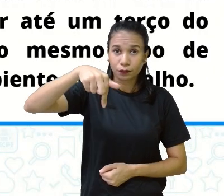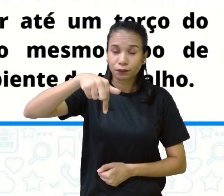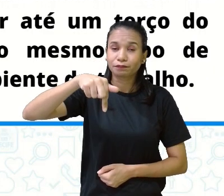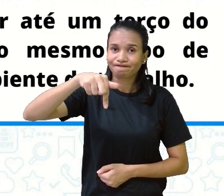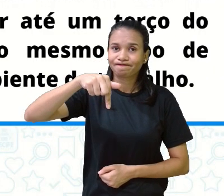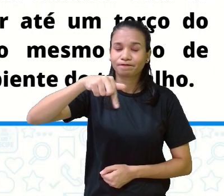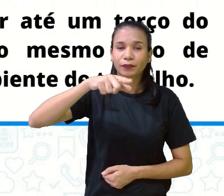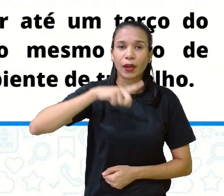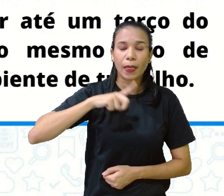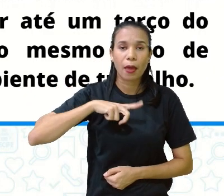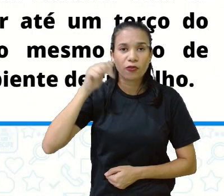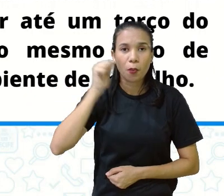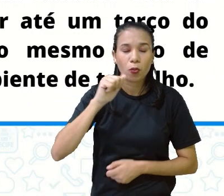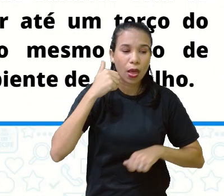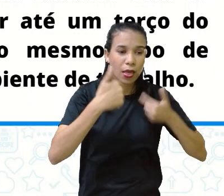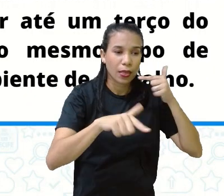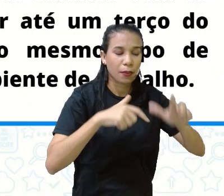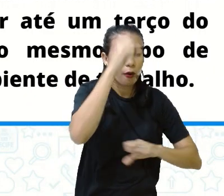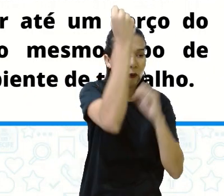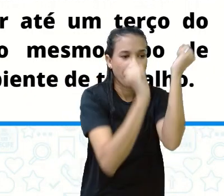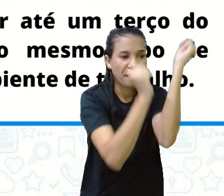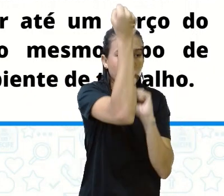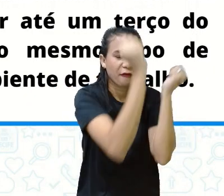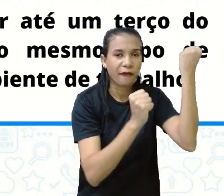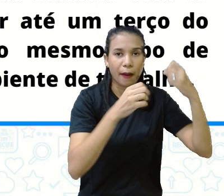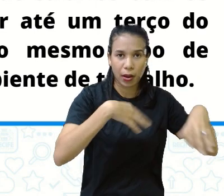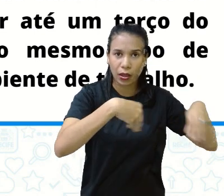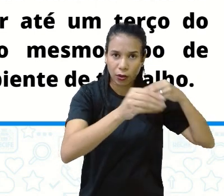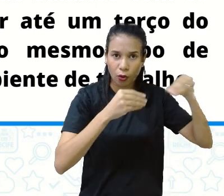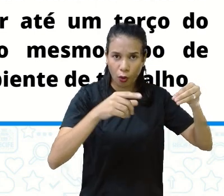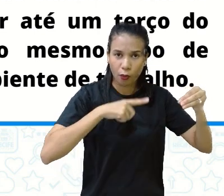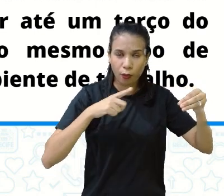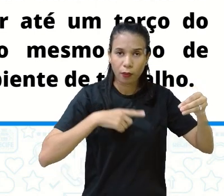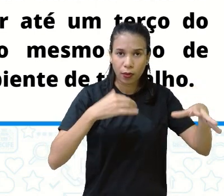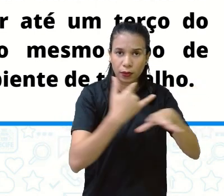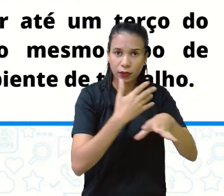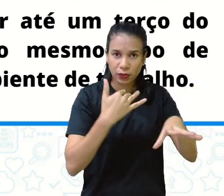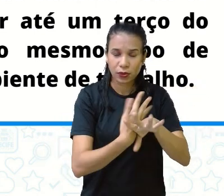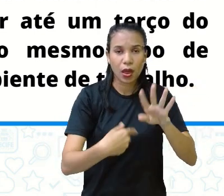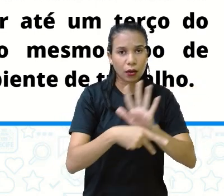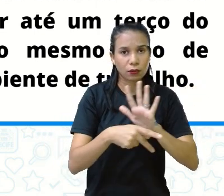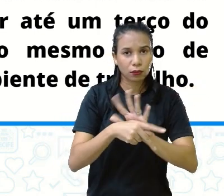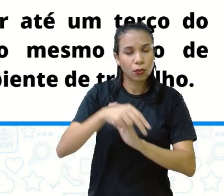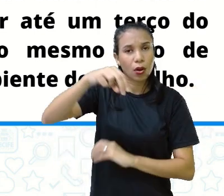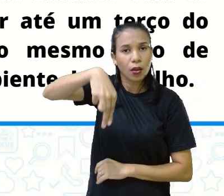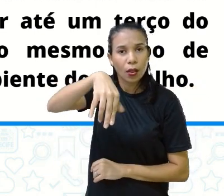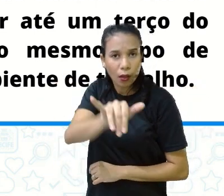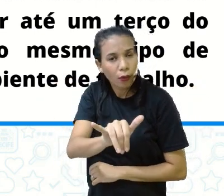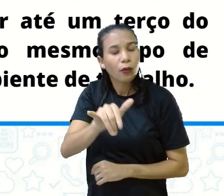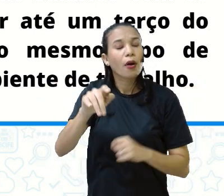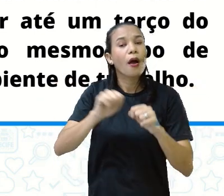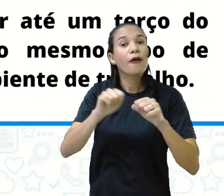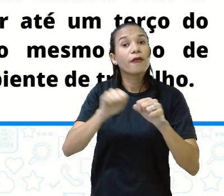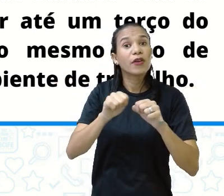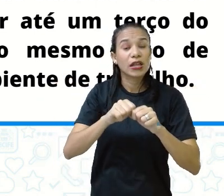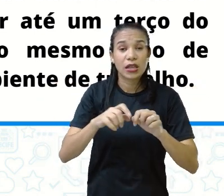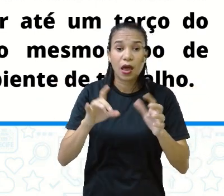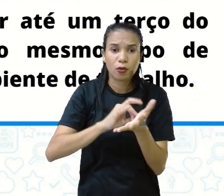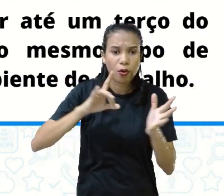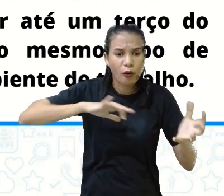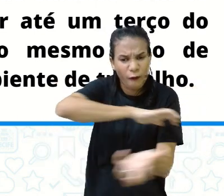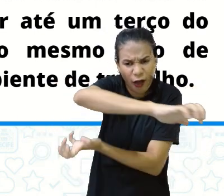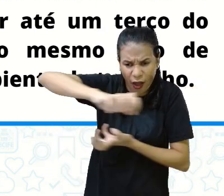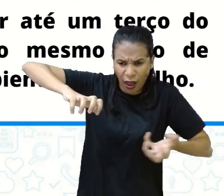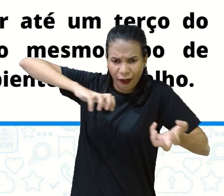1857, operárias de uma fábrica de tecidos situada na cidade norte-americana de Nova York fizeram uma grande